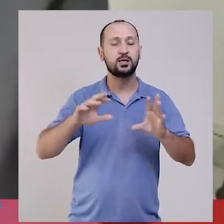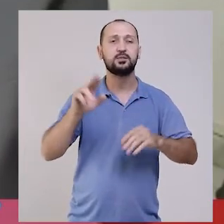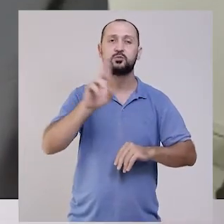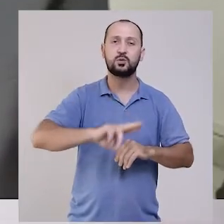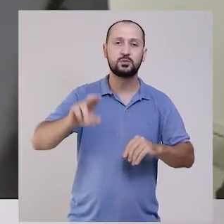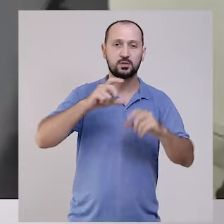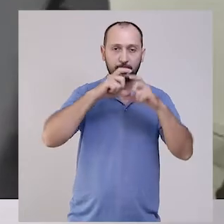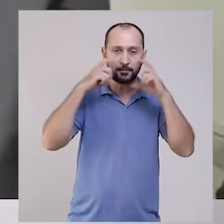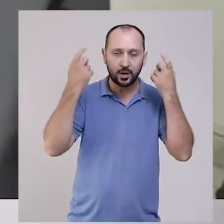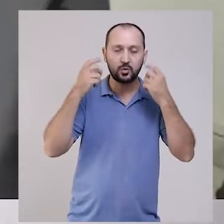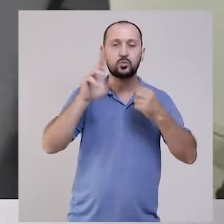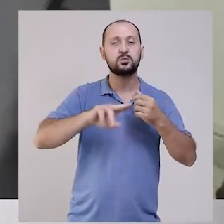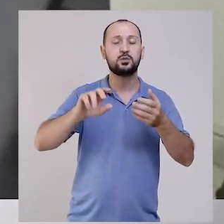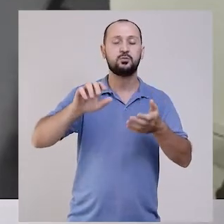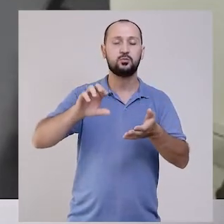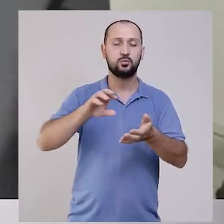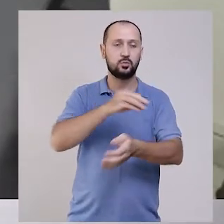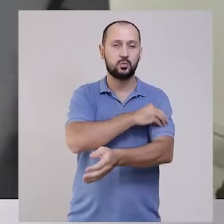o álcool,